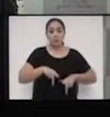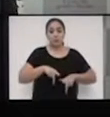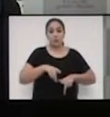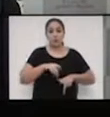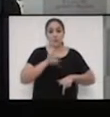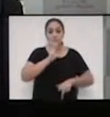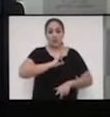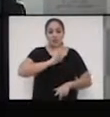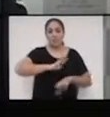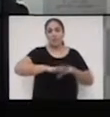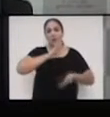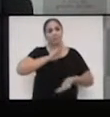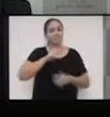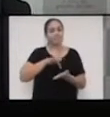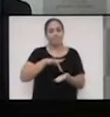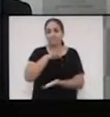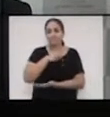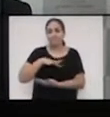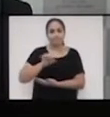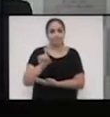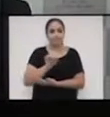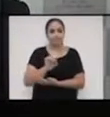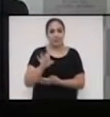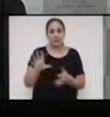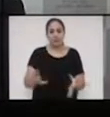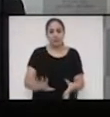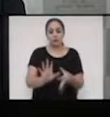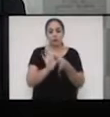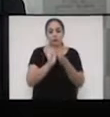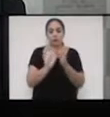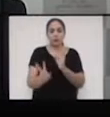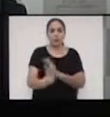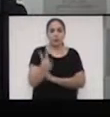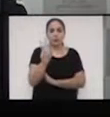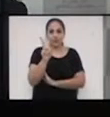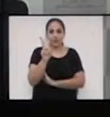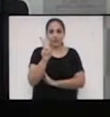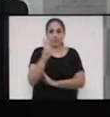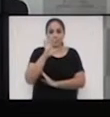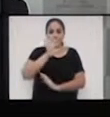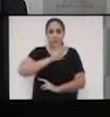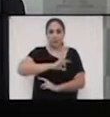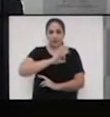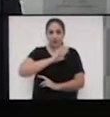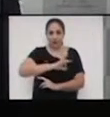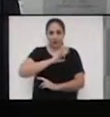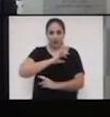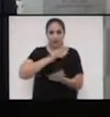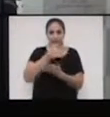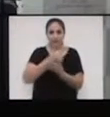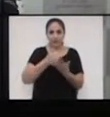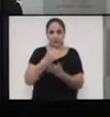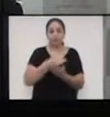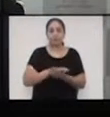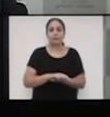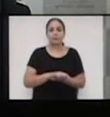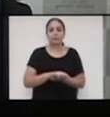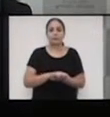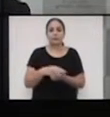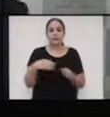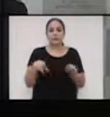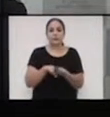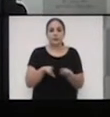as pessoas que ganham mais. Isso não é a realidade. Desvincula o valor dos benefícios ao salário mínimo, ou seja, a partir